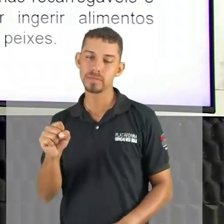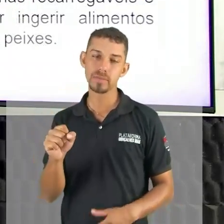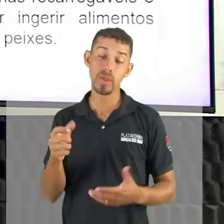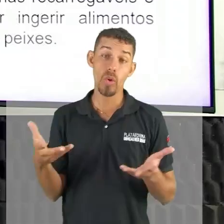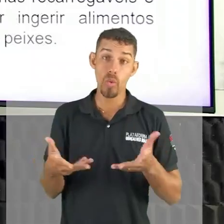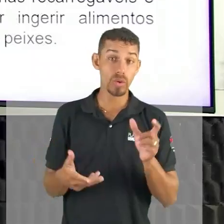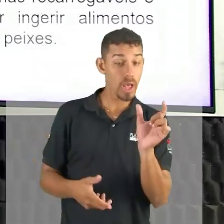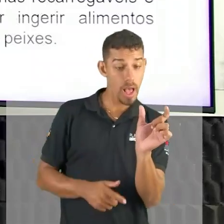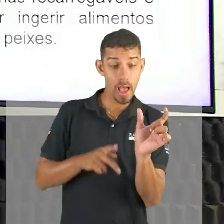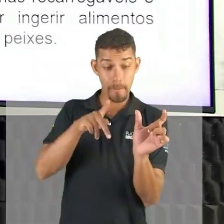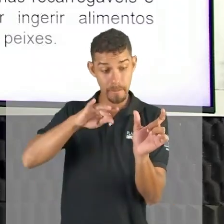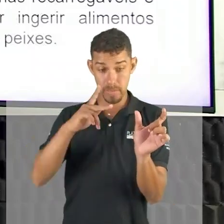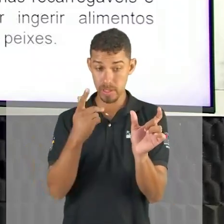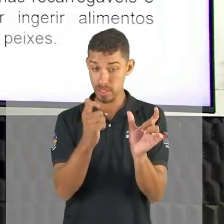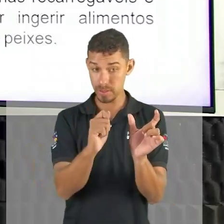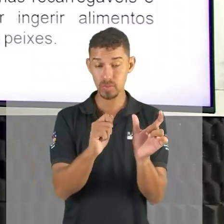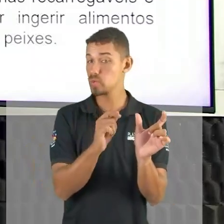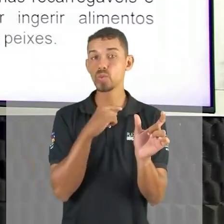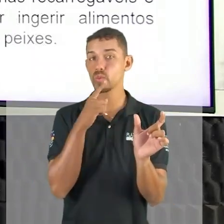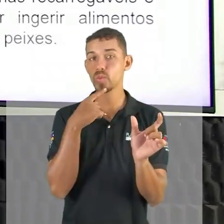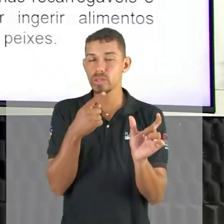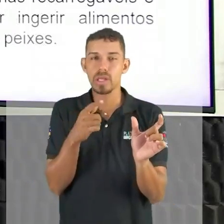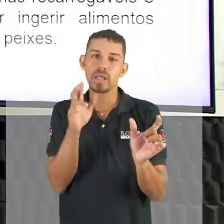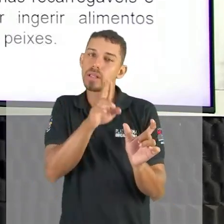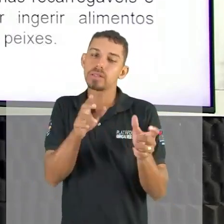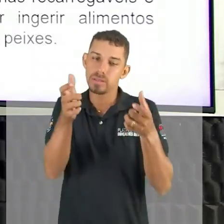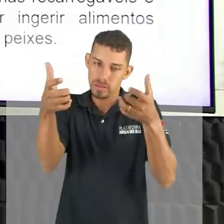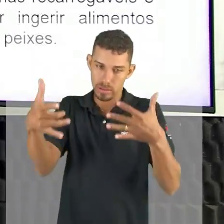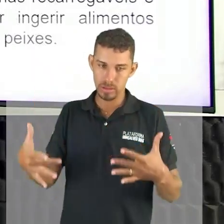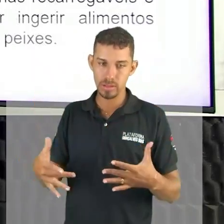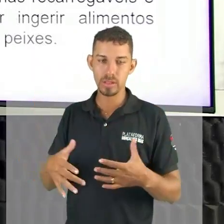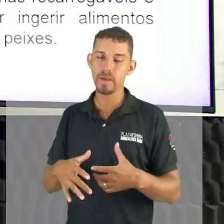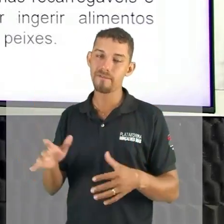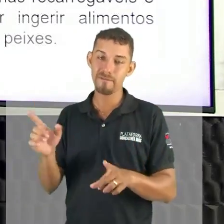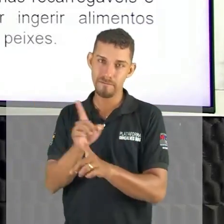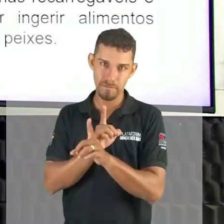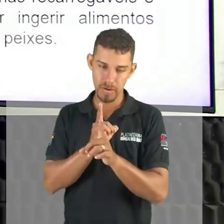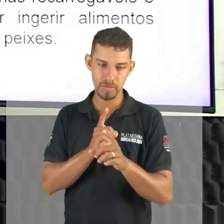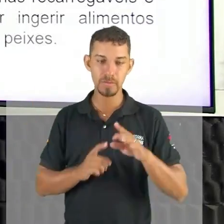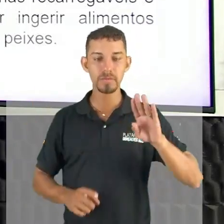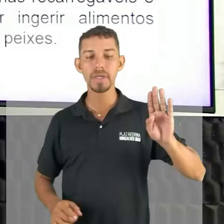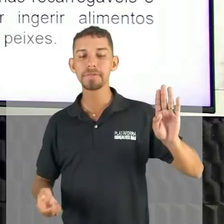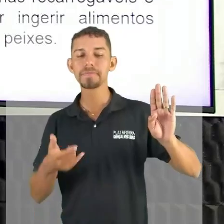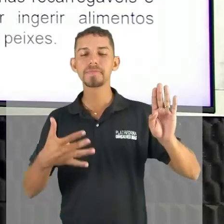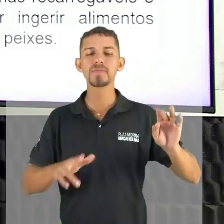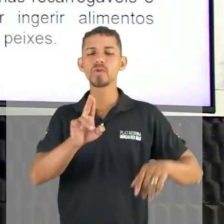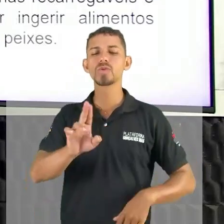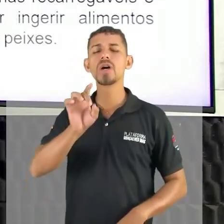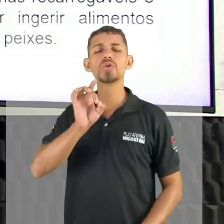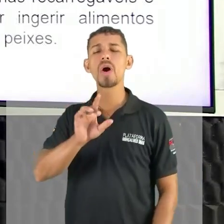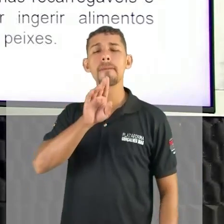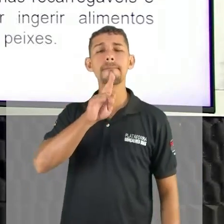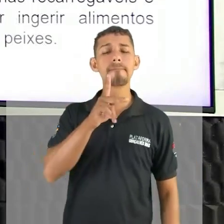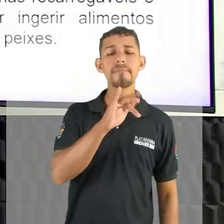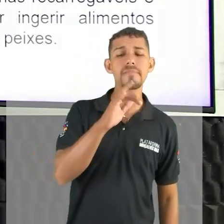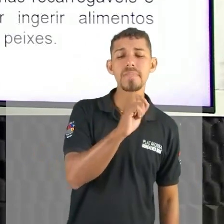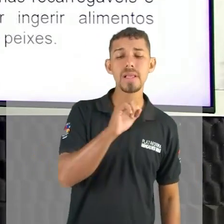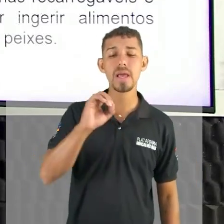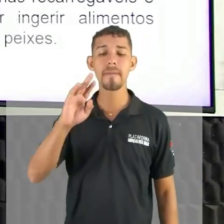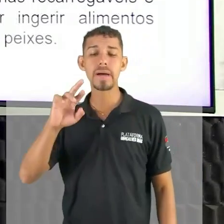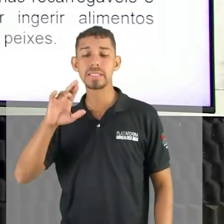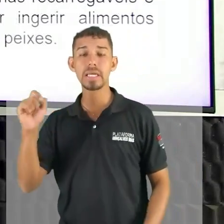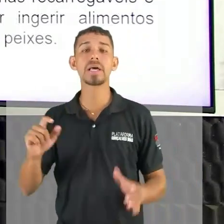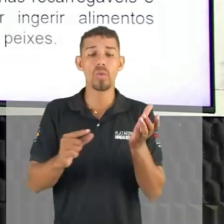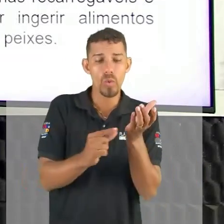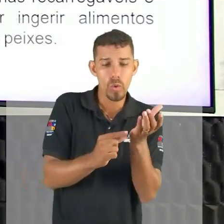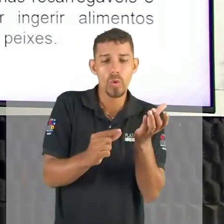pilhas não conseguem ter essa perenidade que eu acabei de citar. Então, falso. B. Usar apenas pilhas ou baterias